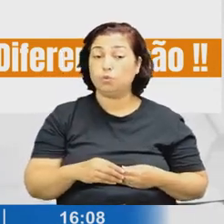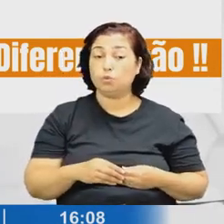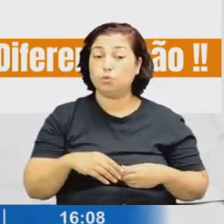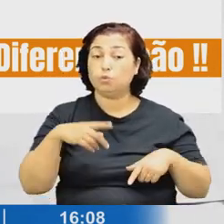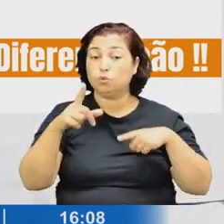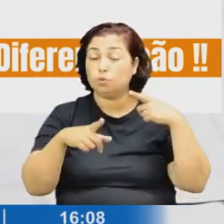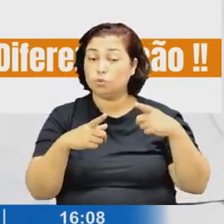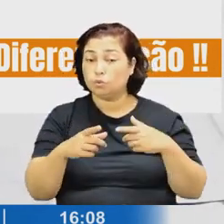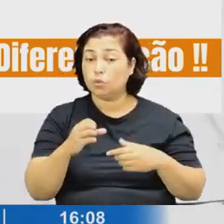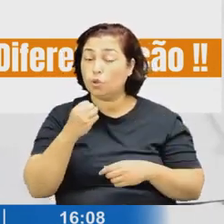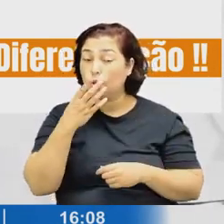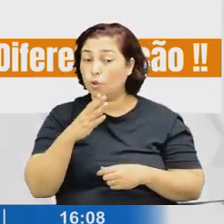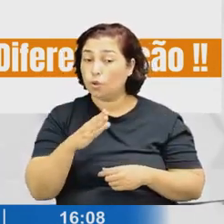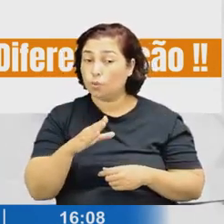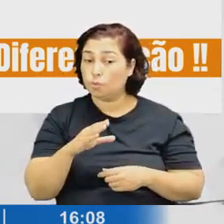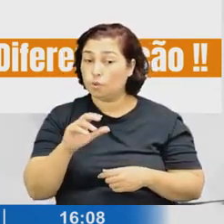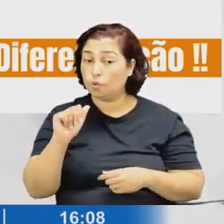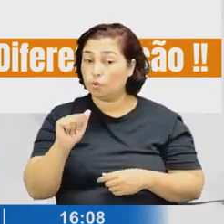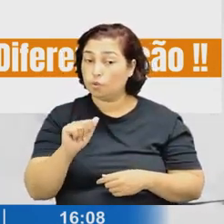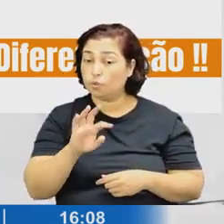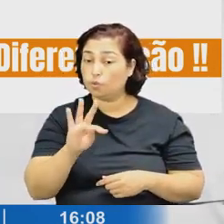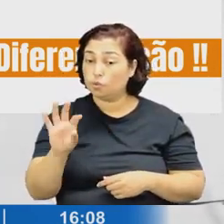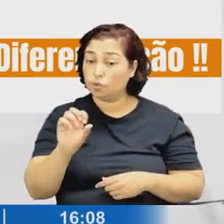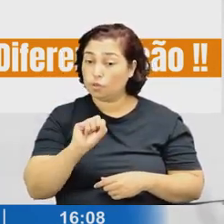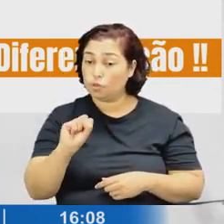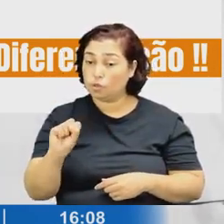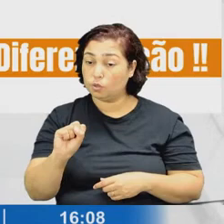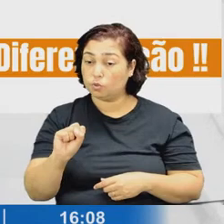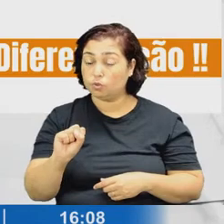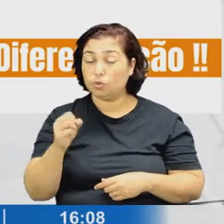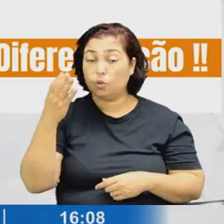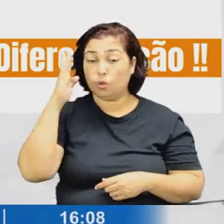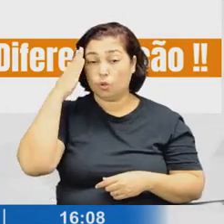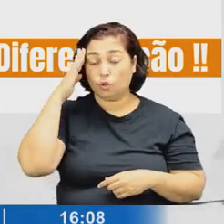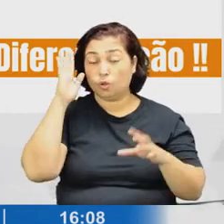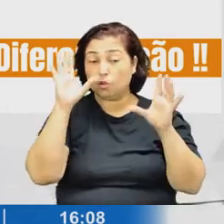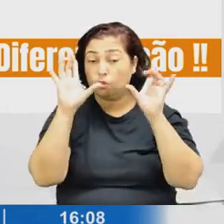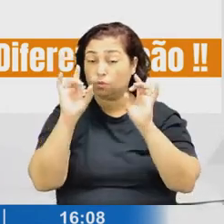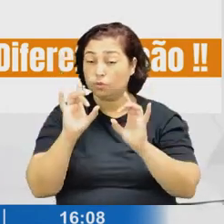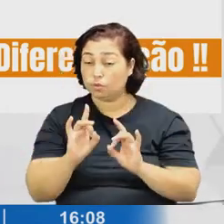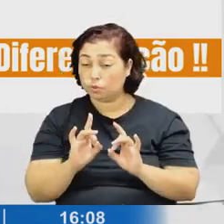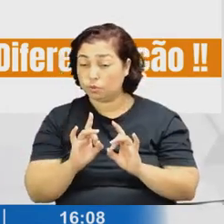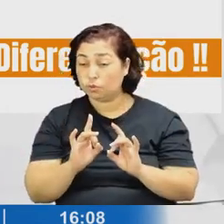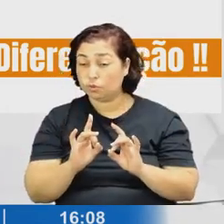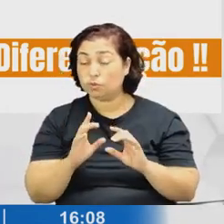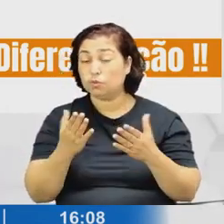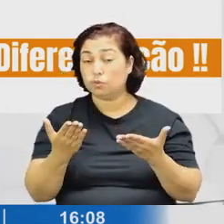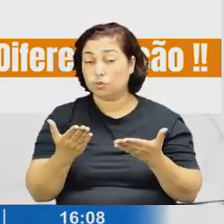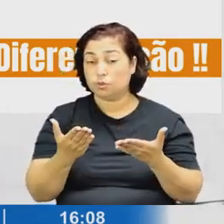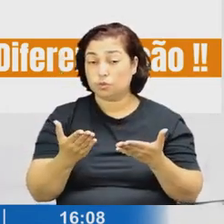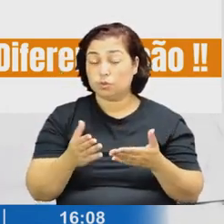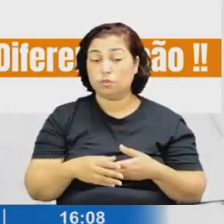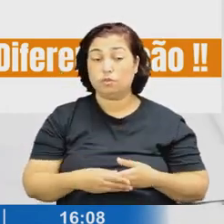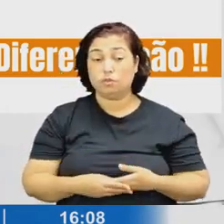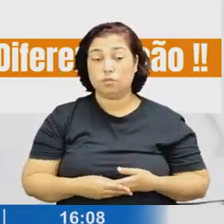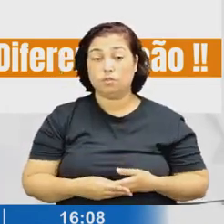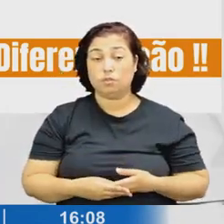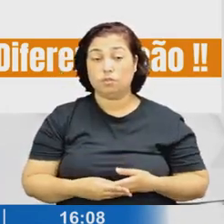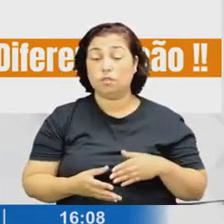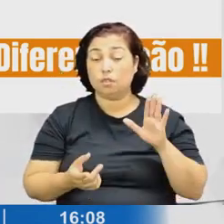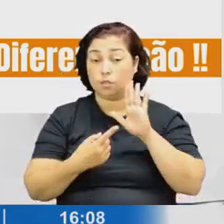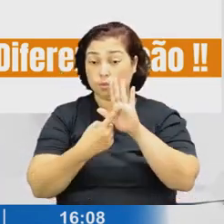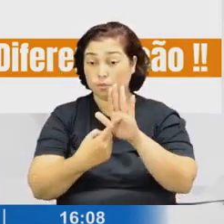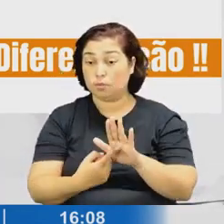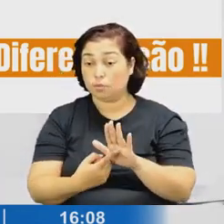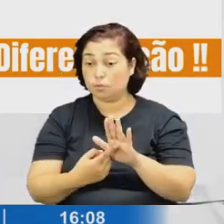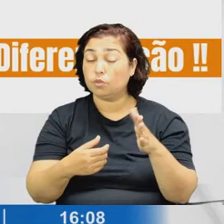estar presente no seu território entender principalmente entender gente as dores e os problemas de segmento e